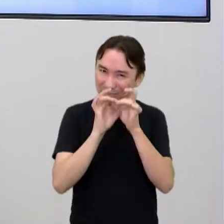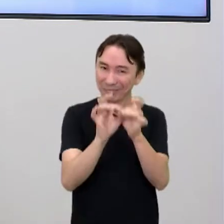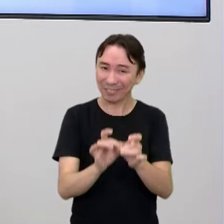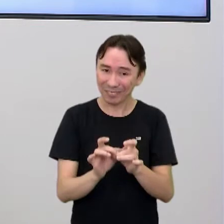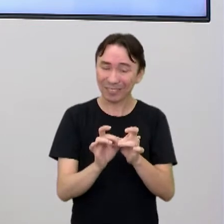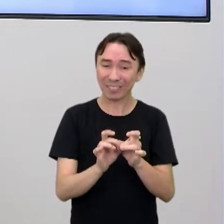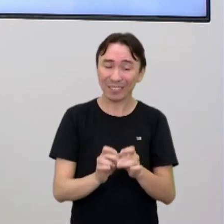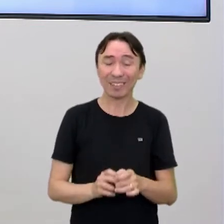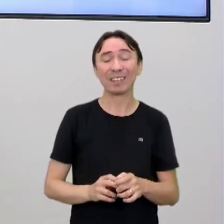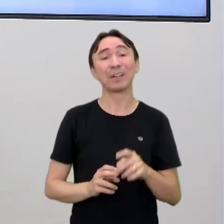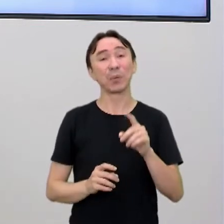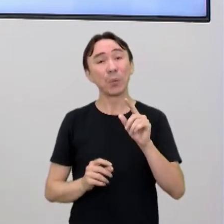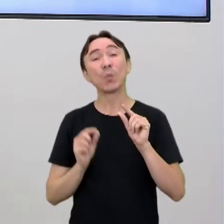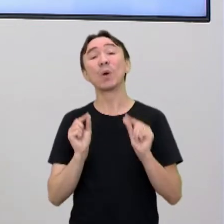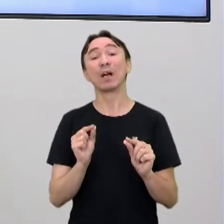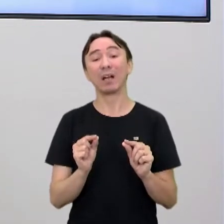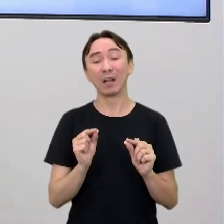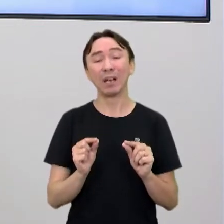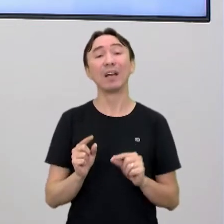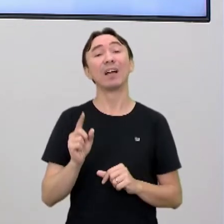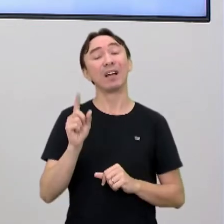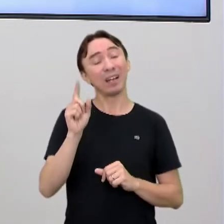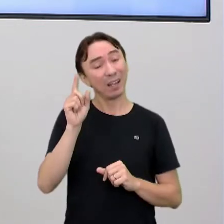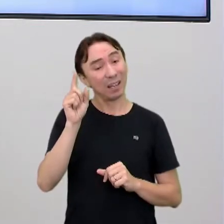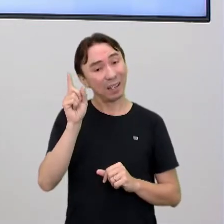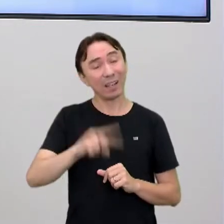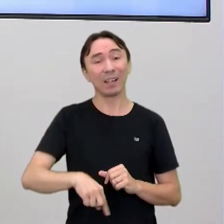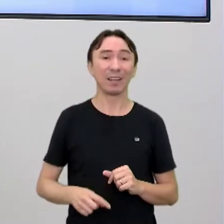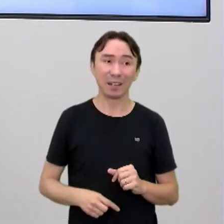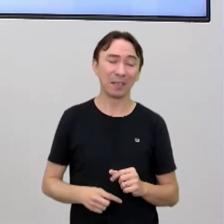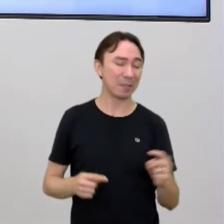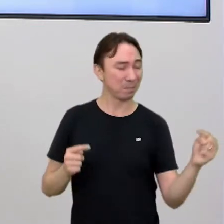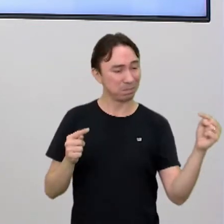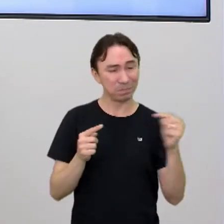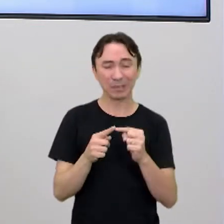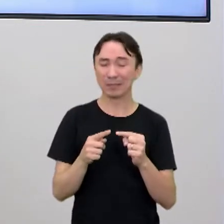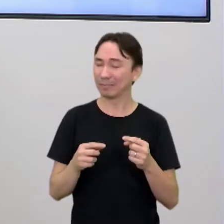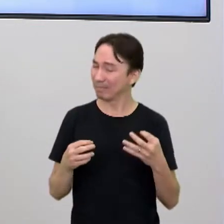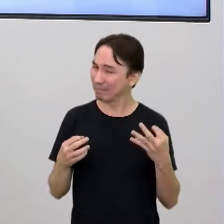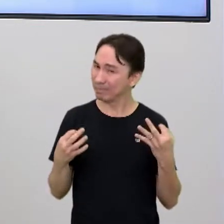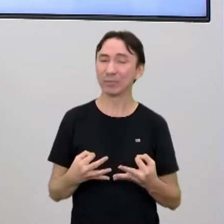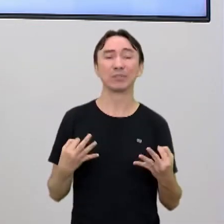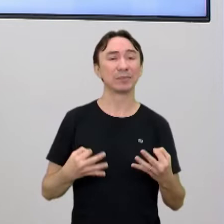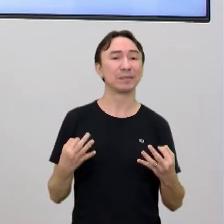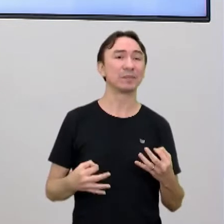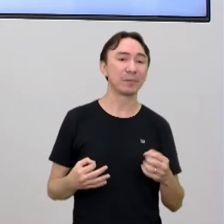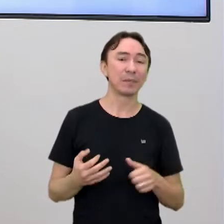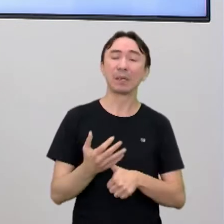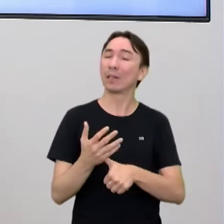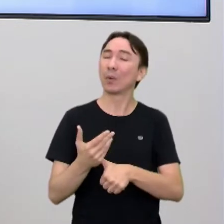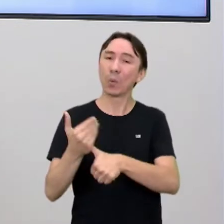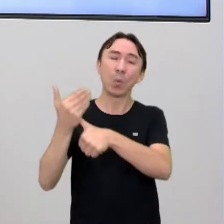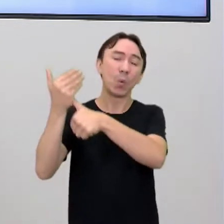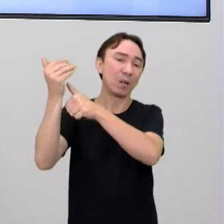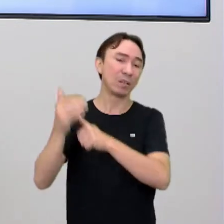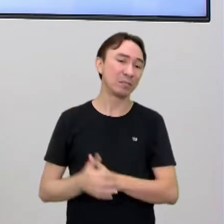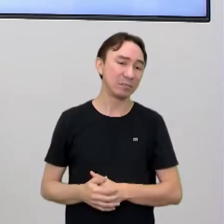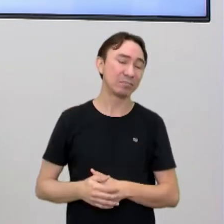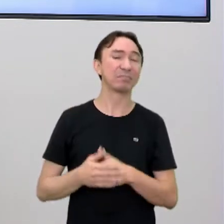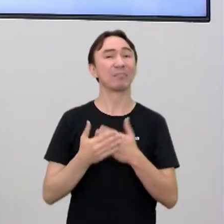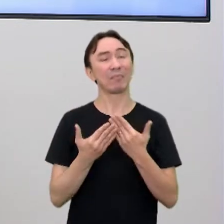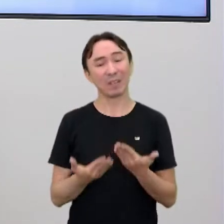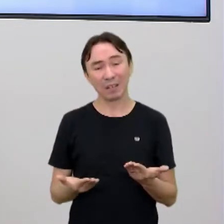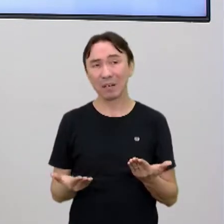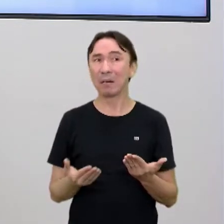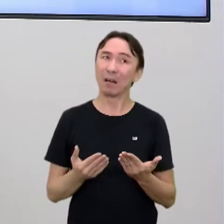profundamente conectada com a questão tecnológica. E é um processo que me parece que vai se ampliar